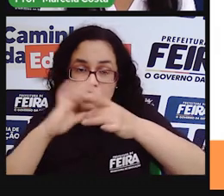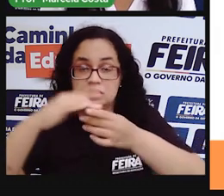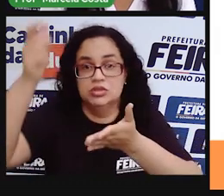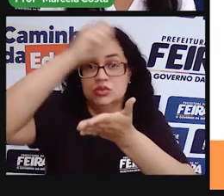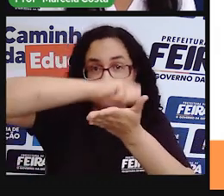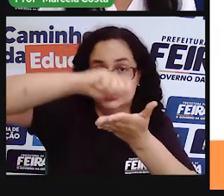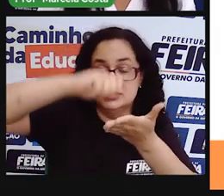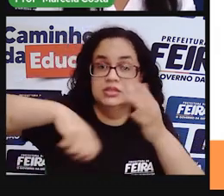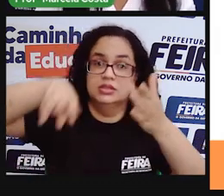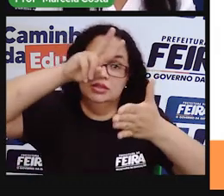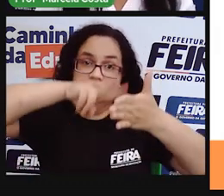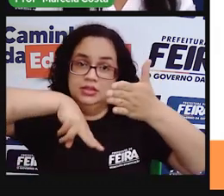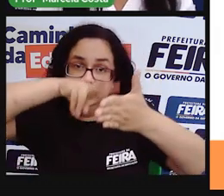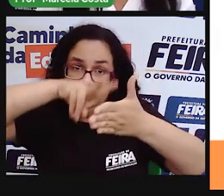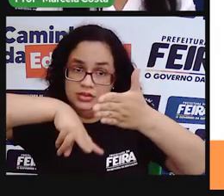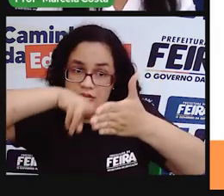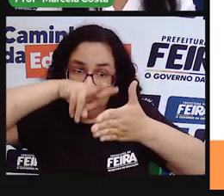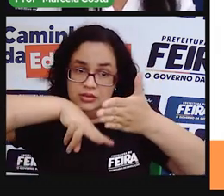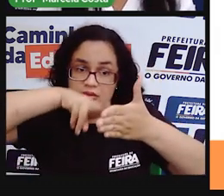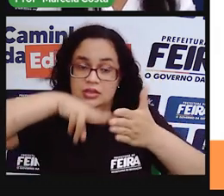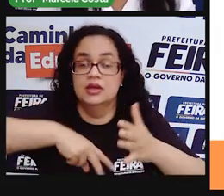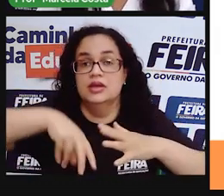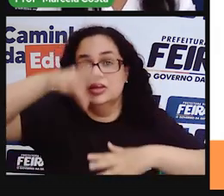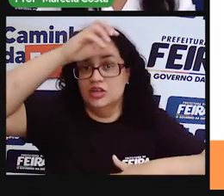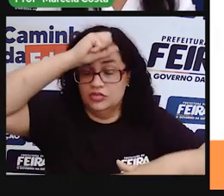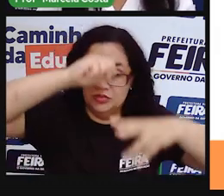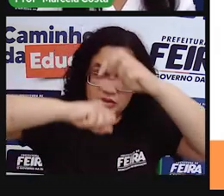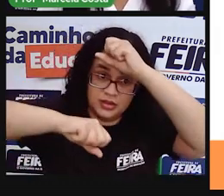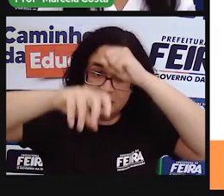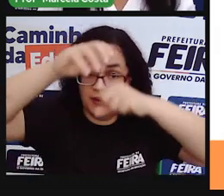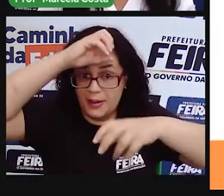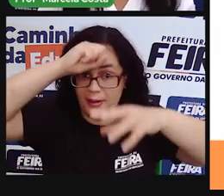da leitura, e também vai aprender